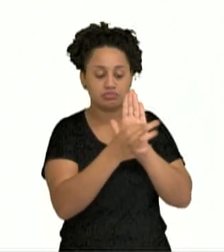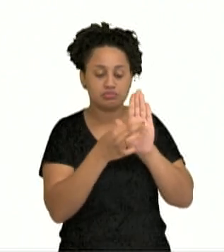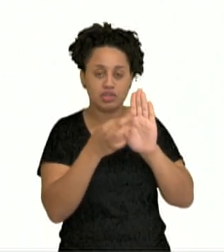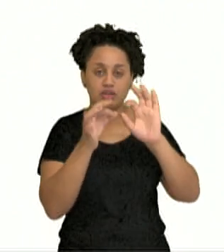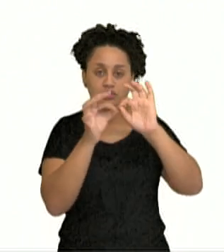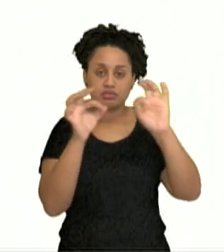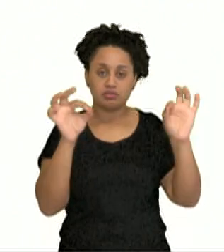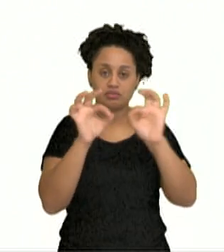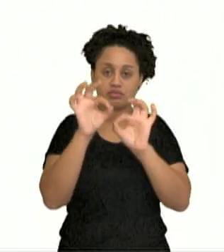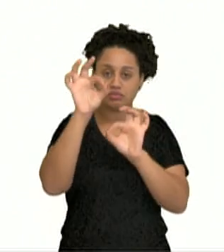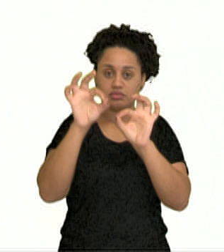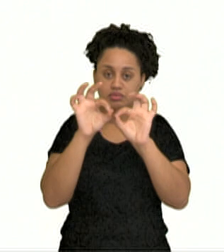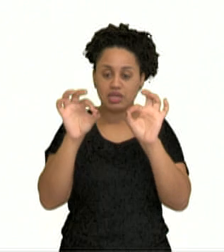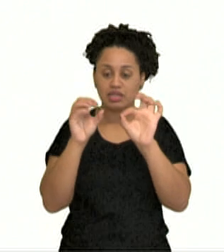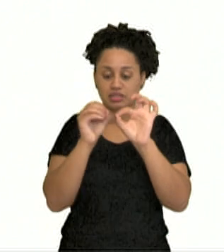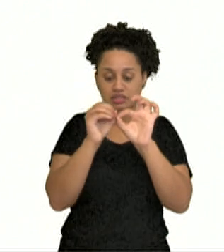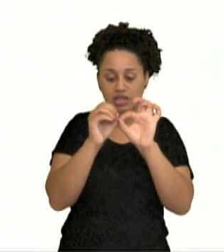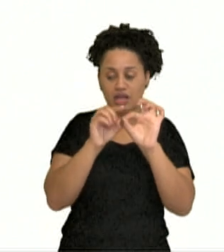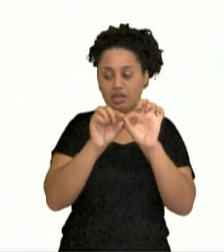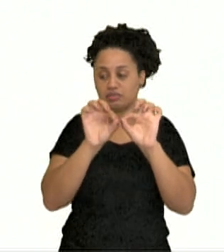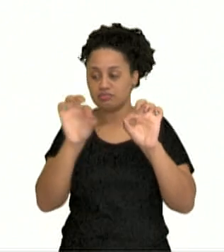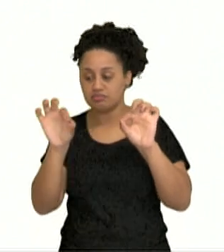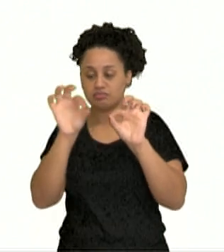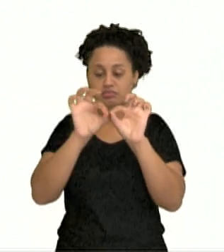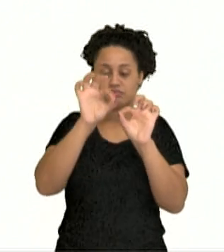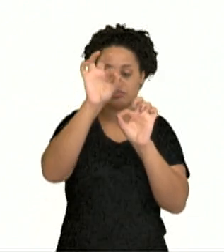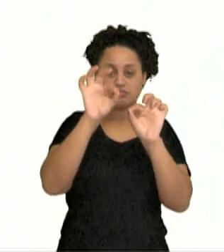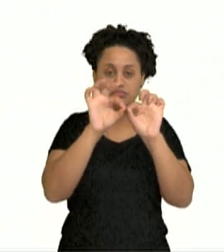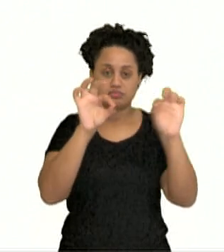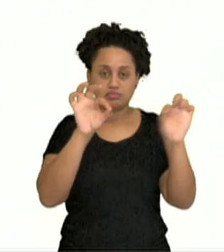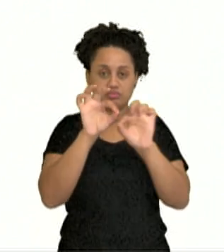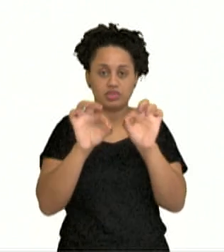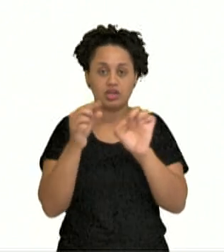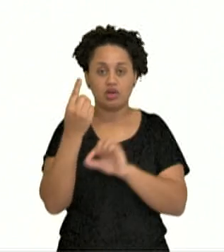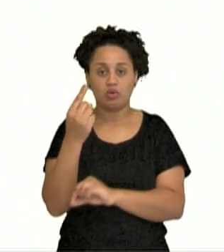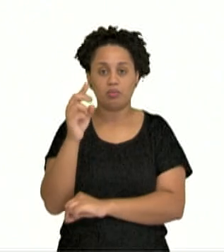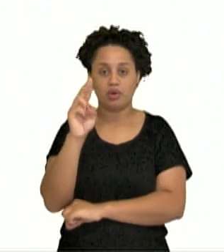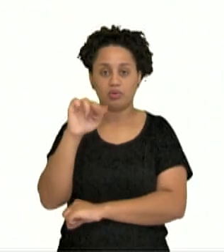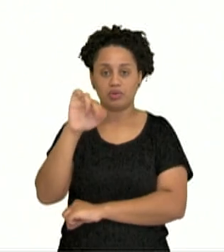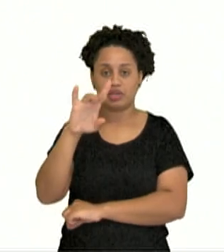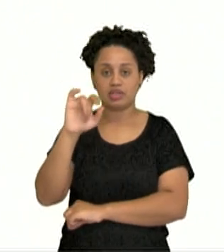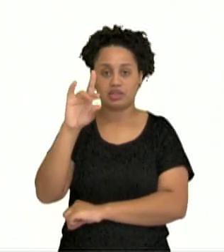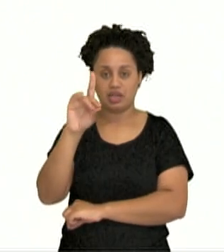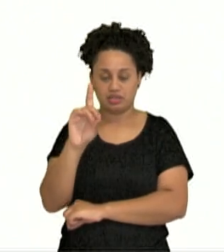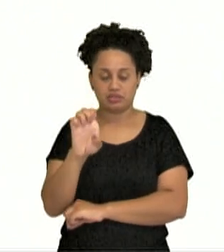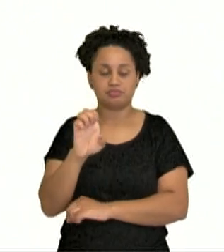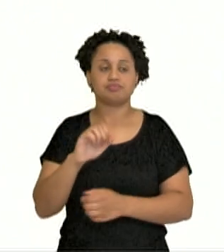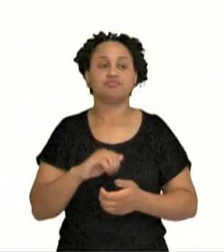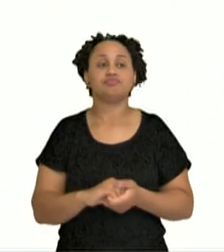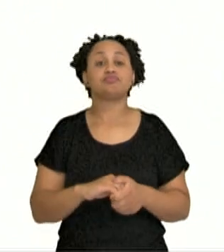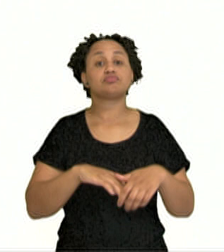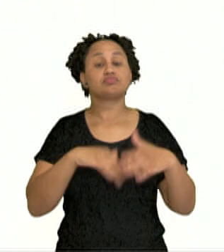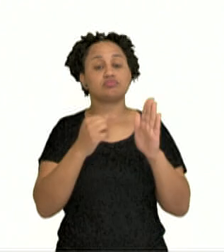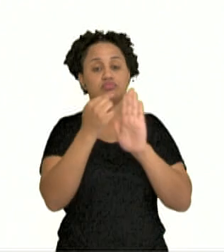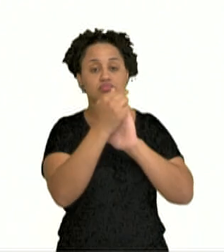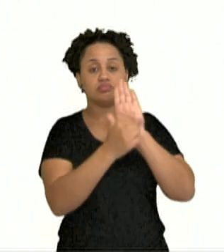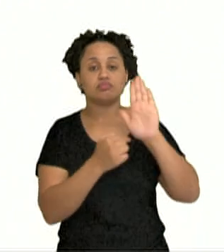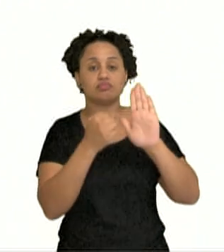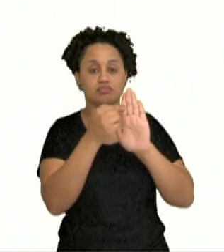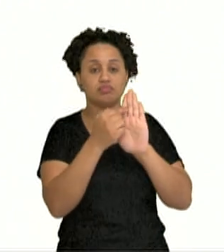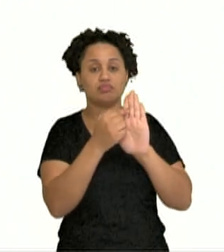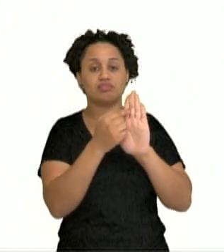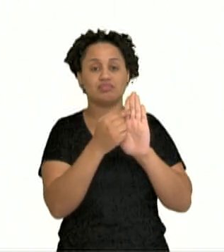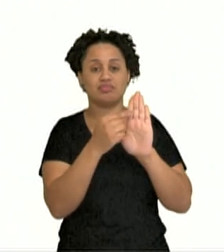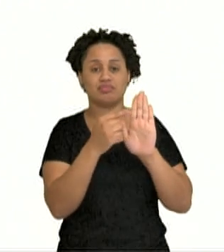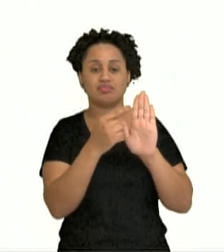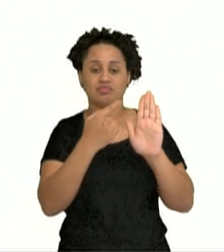vai de 0 até qualquer um dos pontos da circunferência. E aí, nessa circunferência,